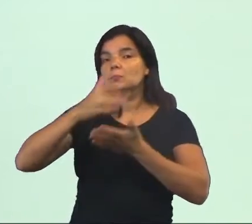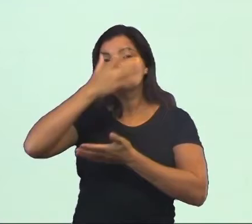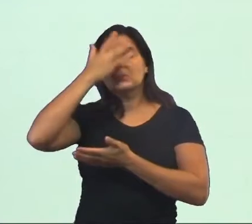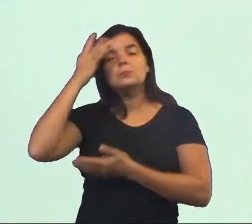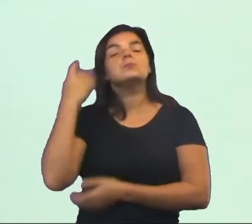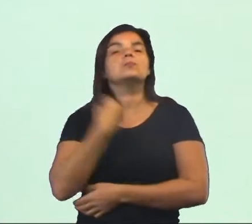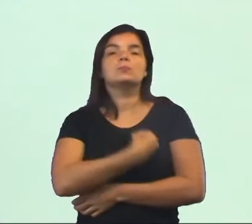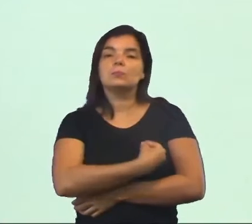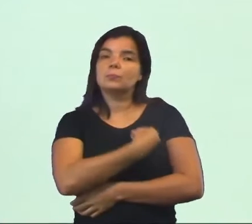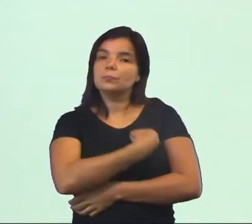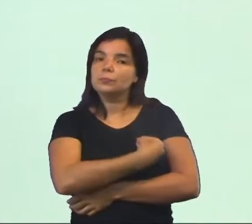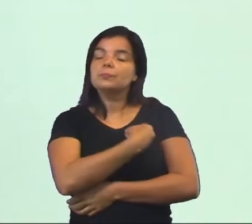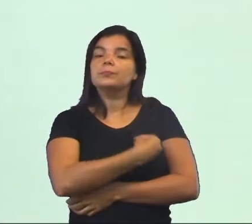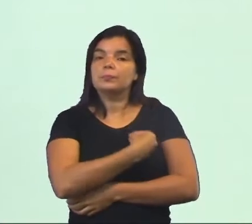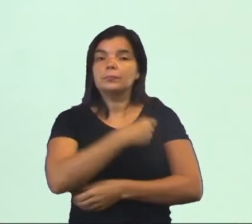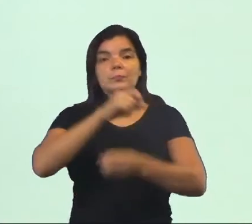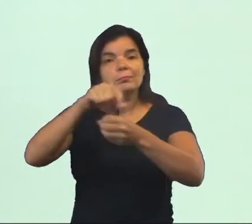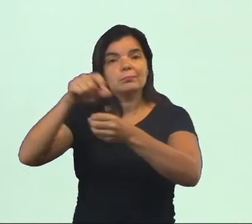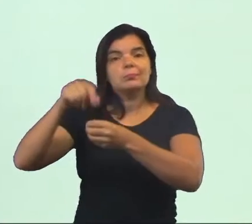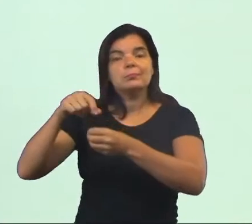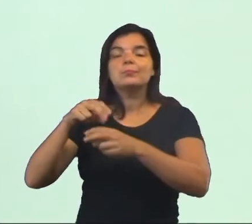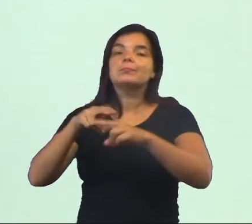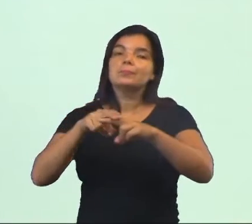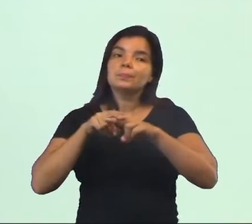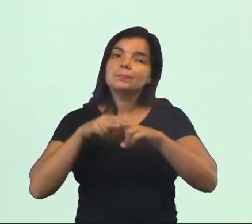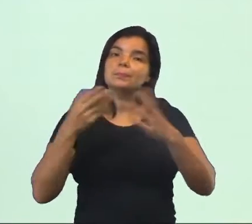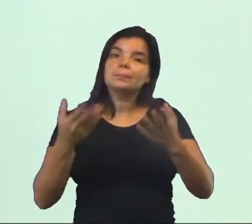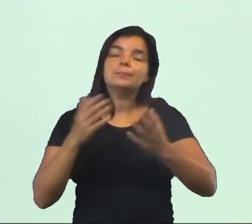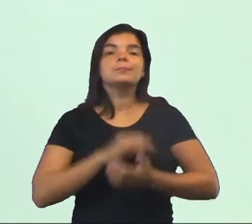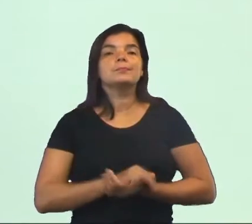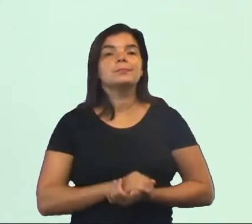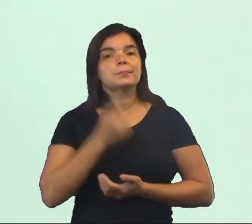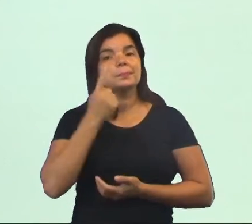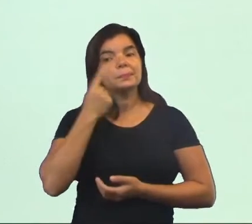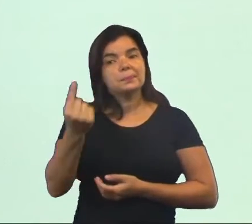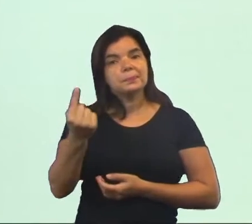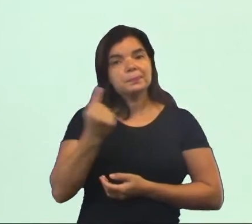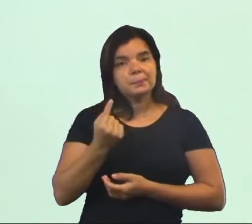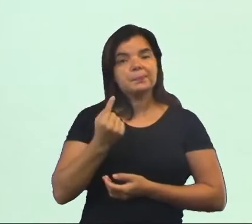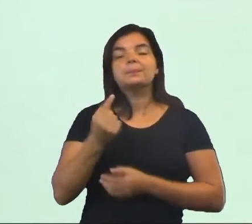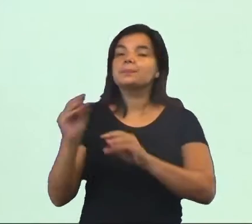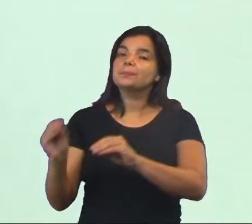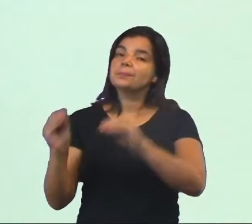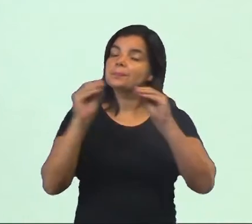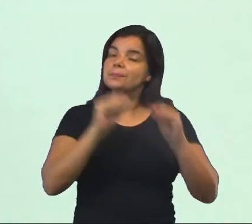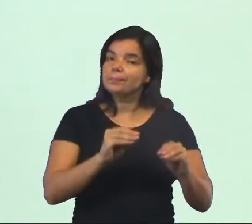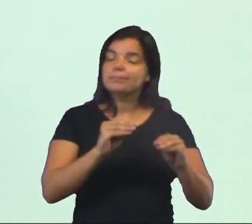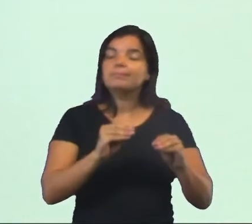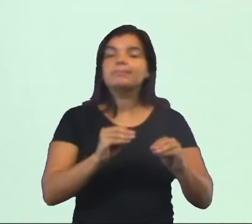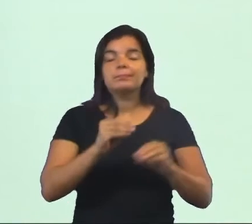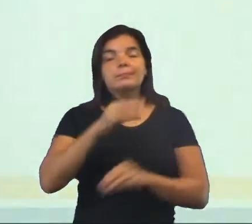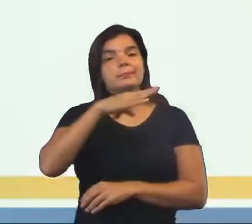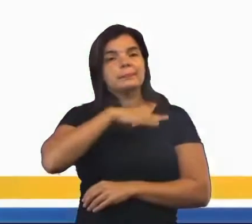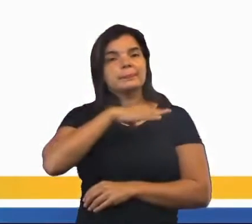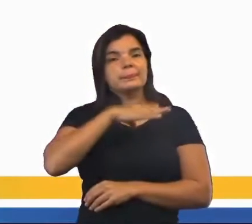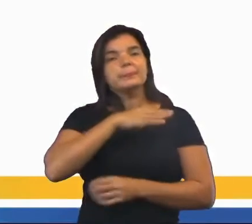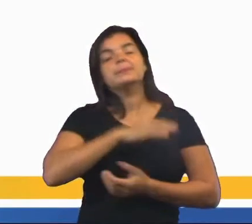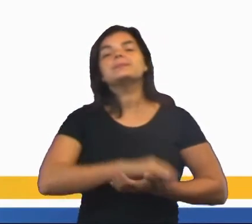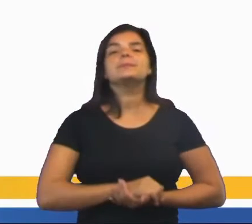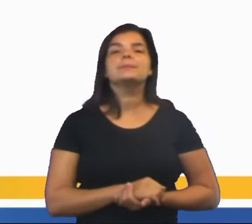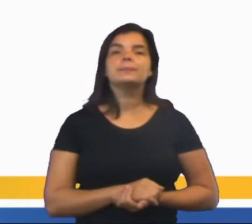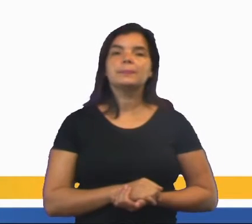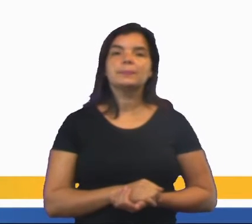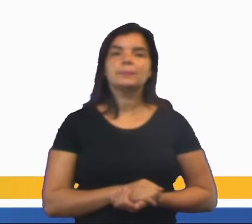daqueles agricultores, daqueles cultivadores. E por isso, eles acabam vindo, né, se deslocando do campo sentido à cidade.